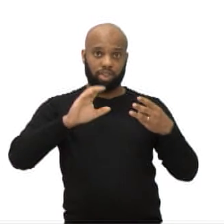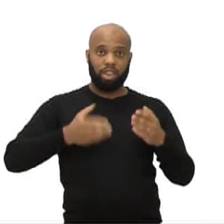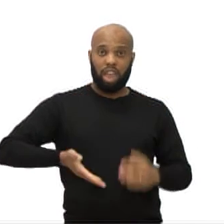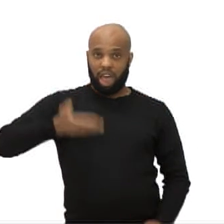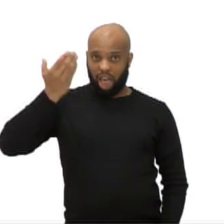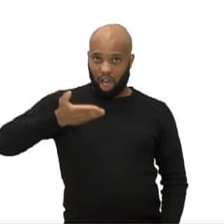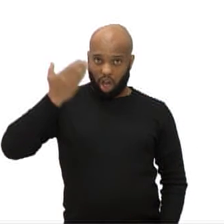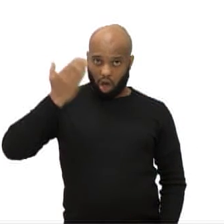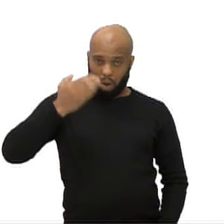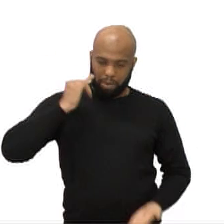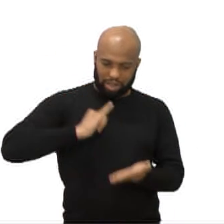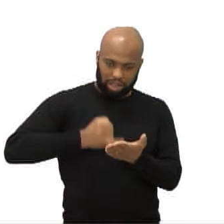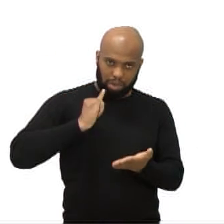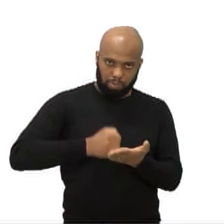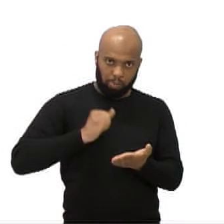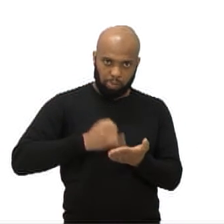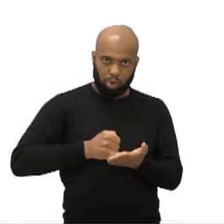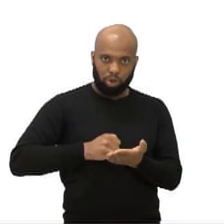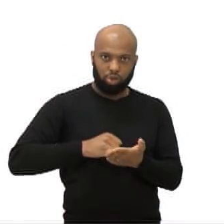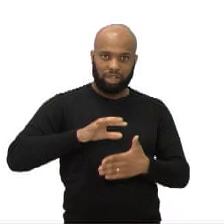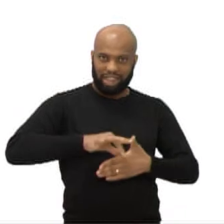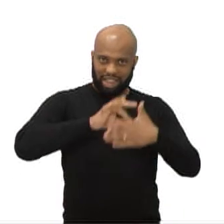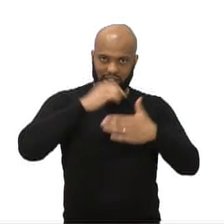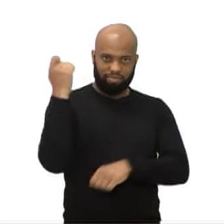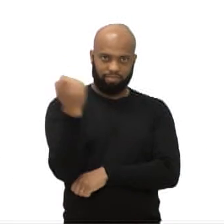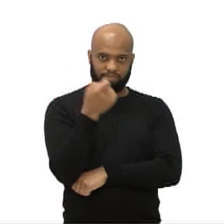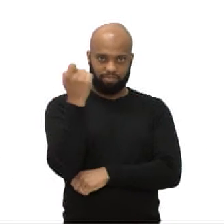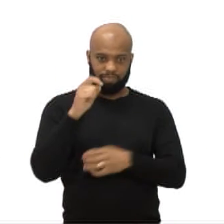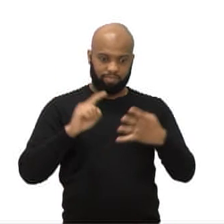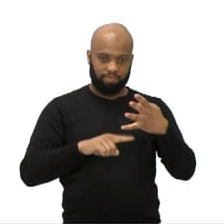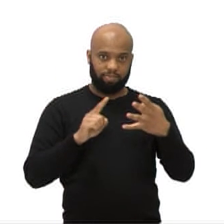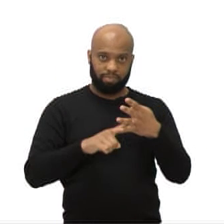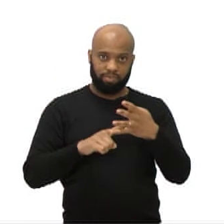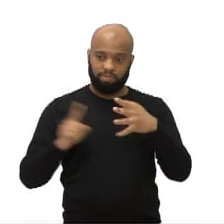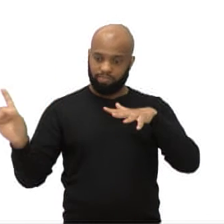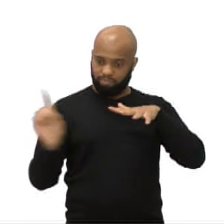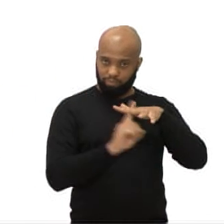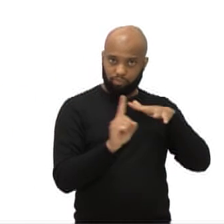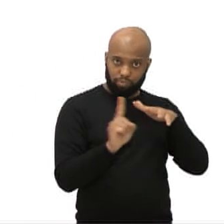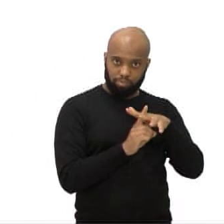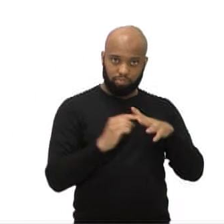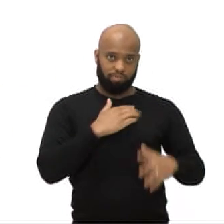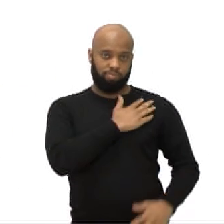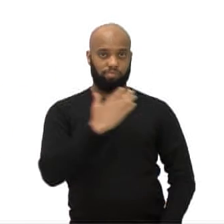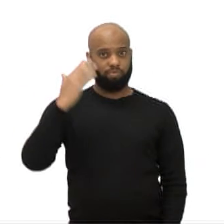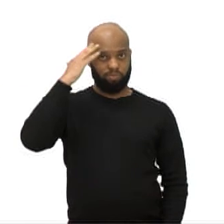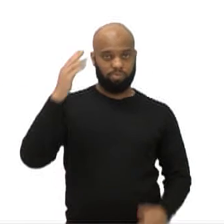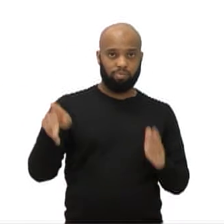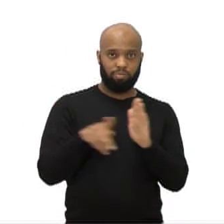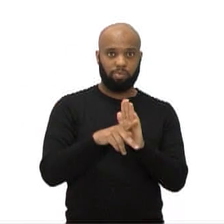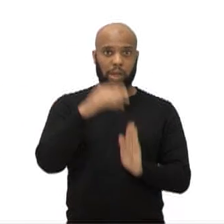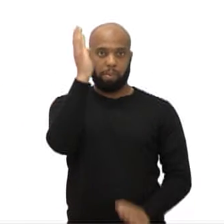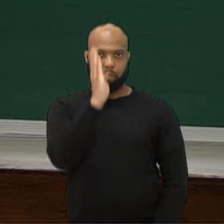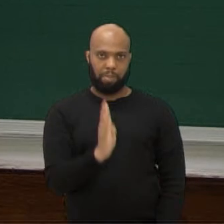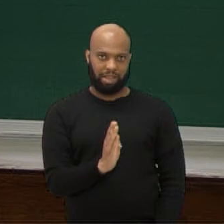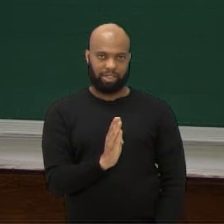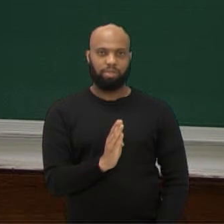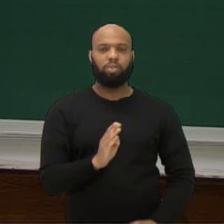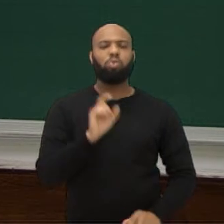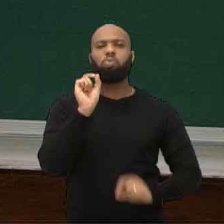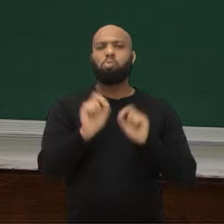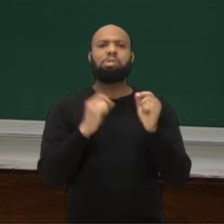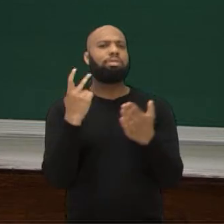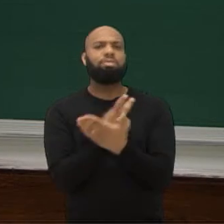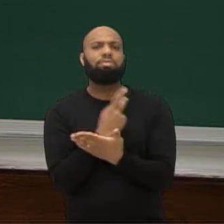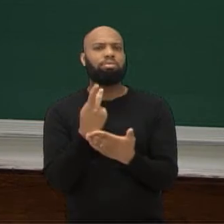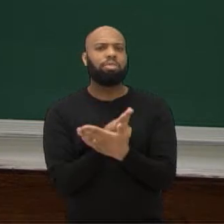sobre o charque do Rio Grande do Sul. E D. Incorporou os comandantes farroupilhas ao exército brasileiro. Qual dessas está